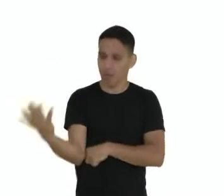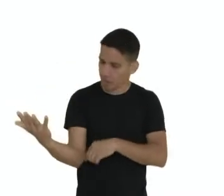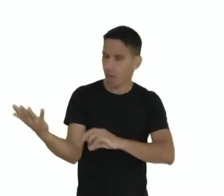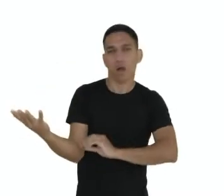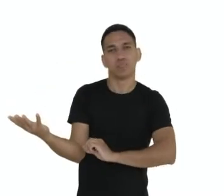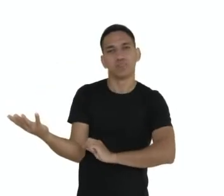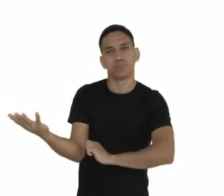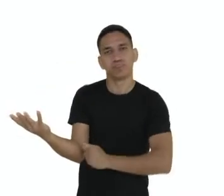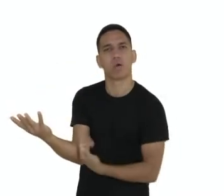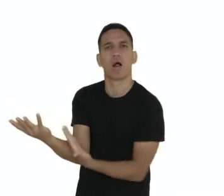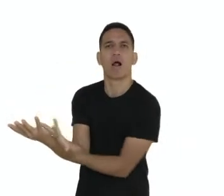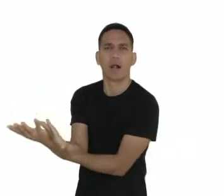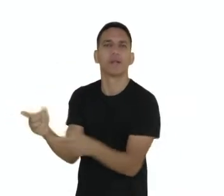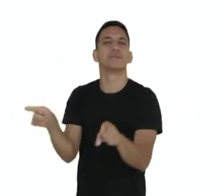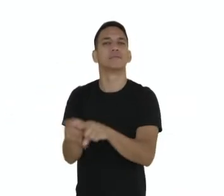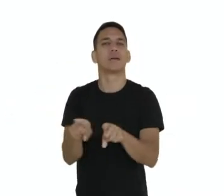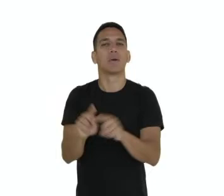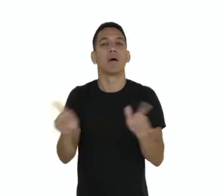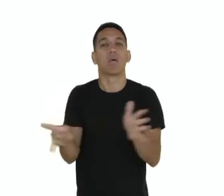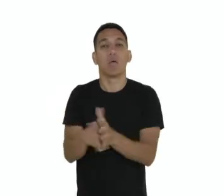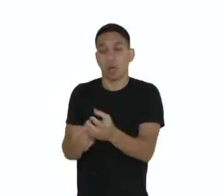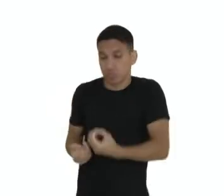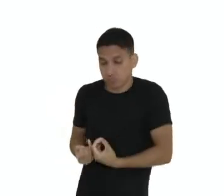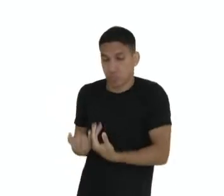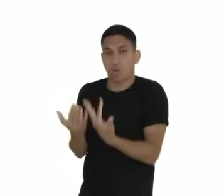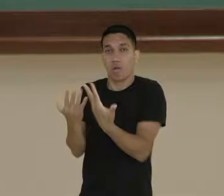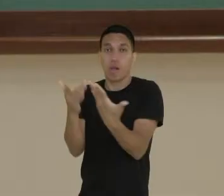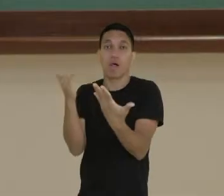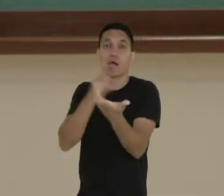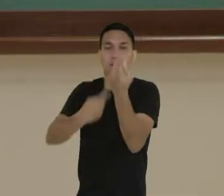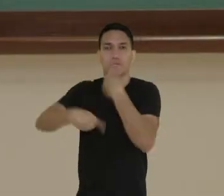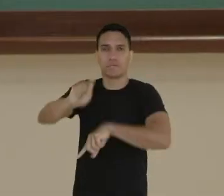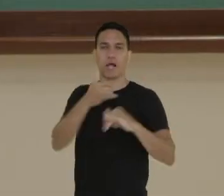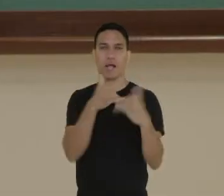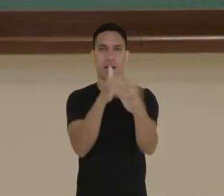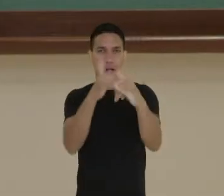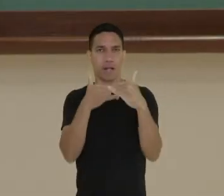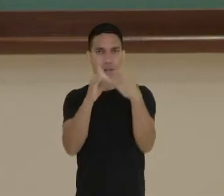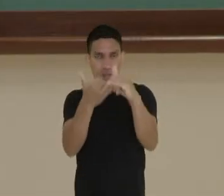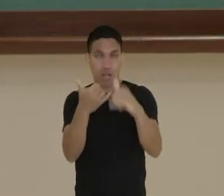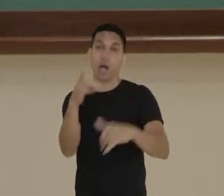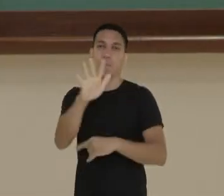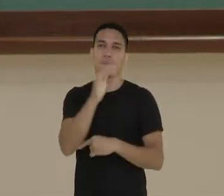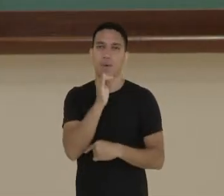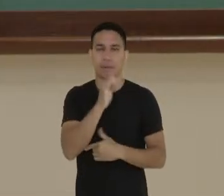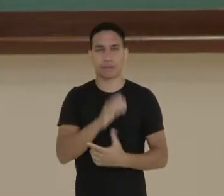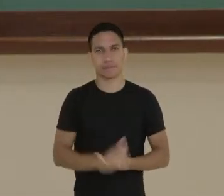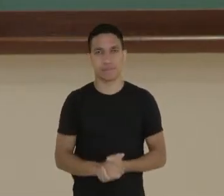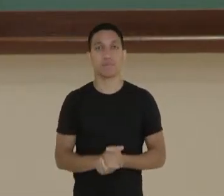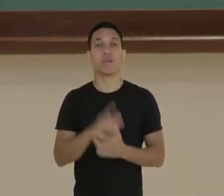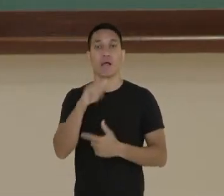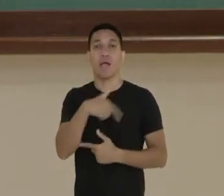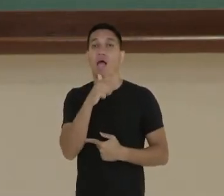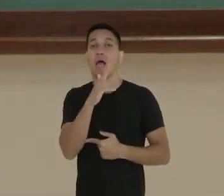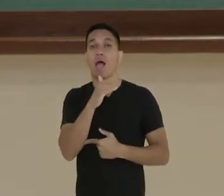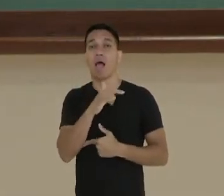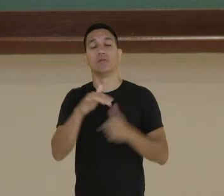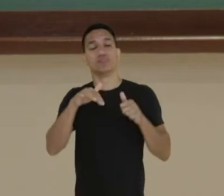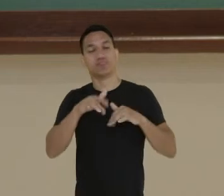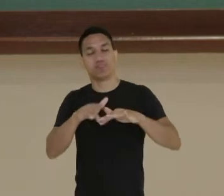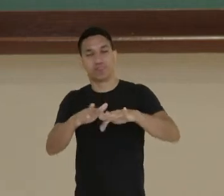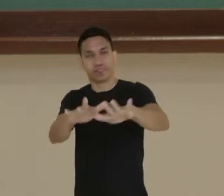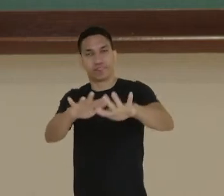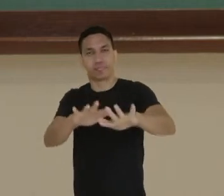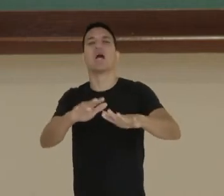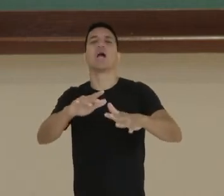ali as energias para gerar a energia elétrica, né, que seria, por exemplo, a hidráulica, certo? E